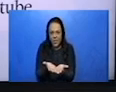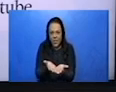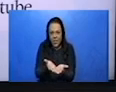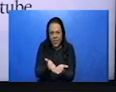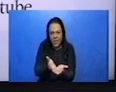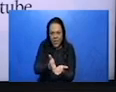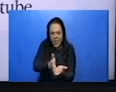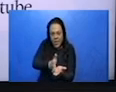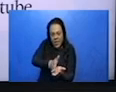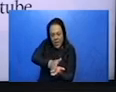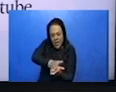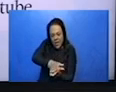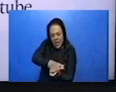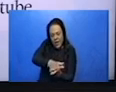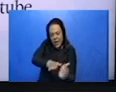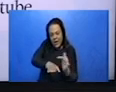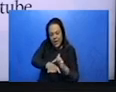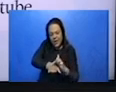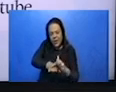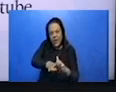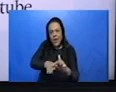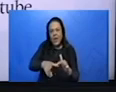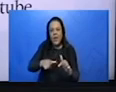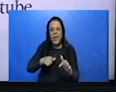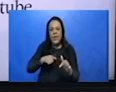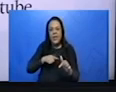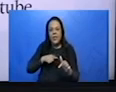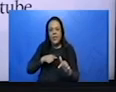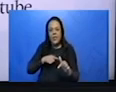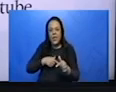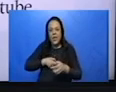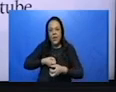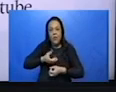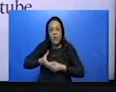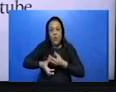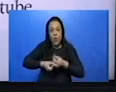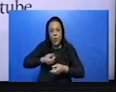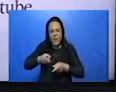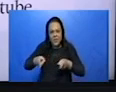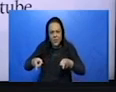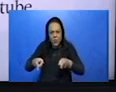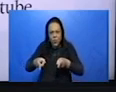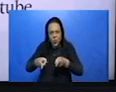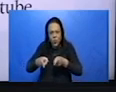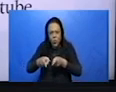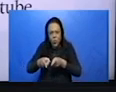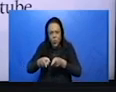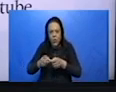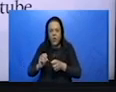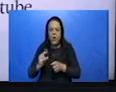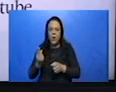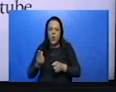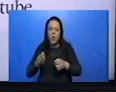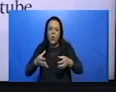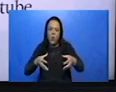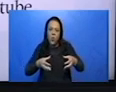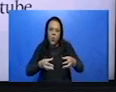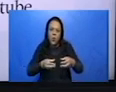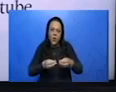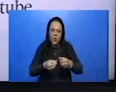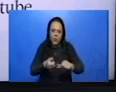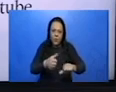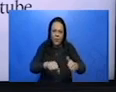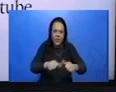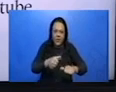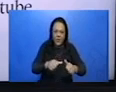quarta capa, ela pode ter uma sinopse, só falando do livro, pode ser uma resenha, como que nós estudamos, e ela pode estar tanto